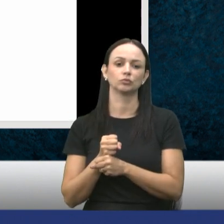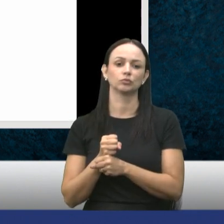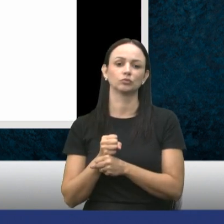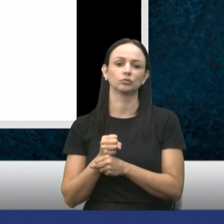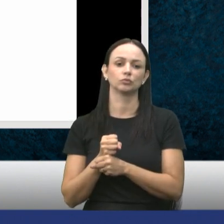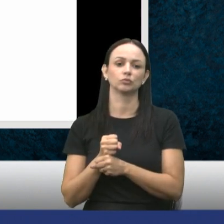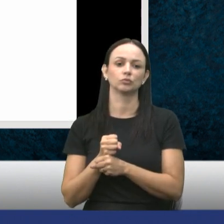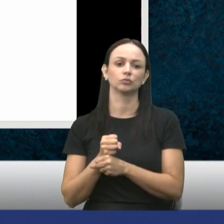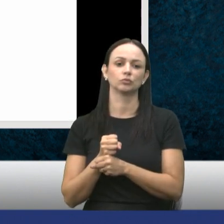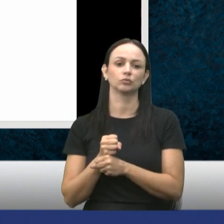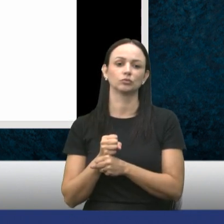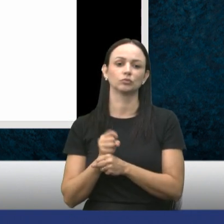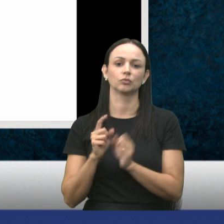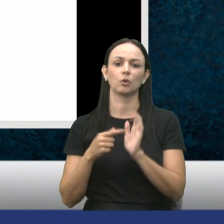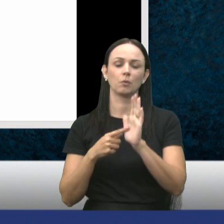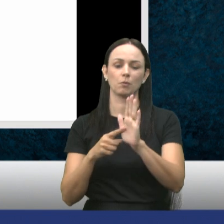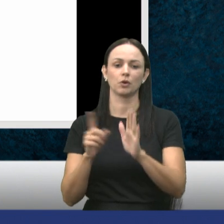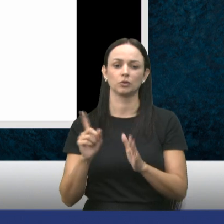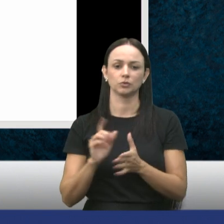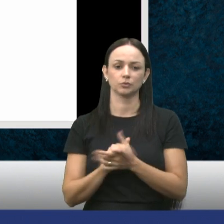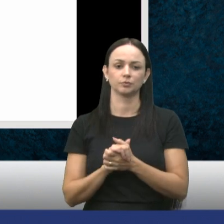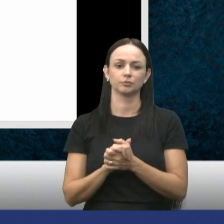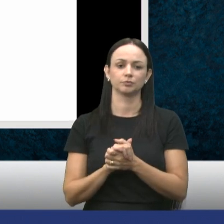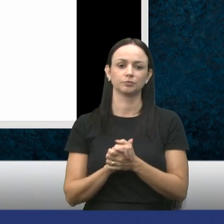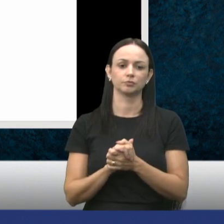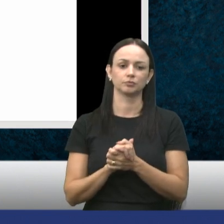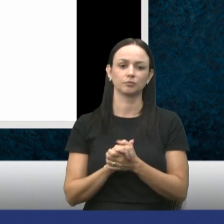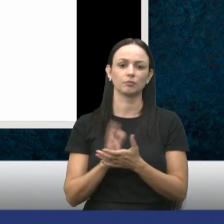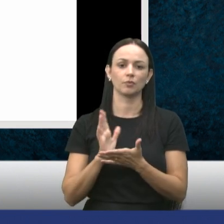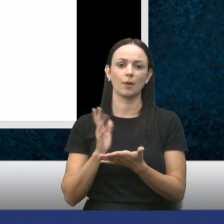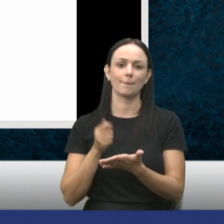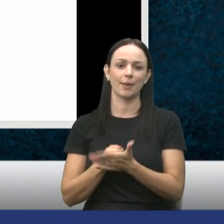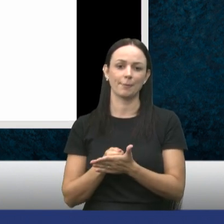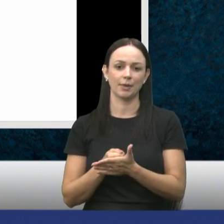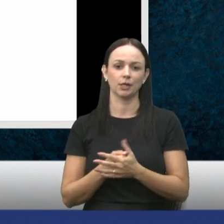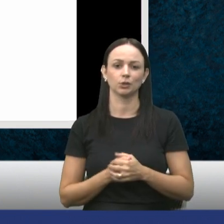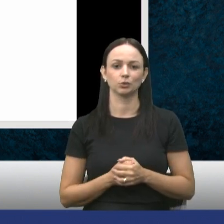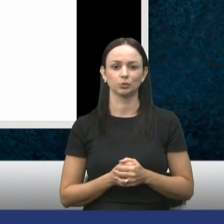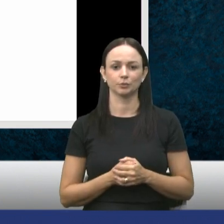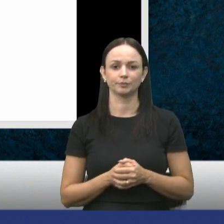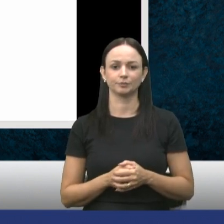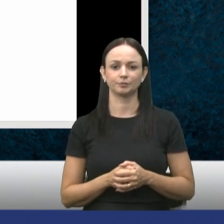é porque não está aparecendo aí saldo inicial e agora é pagamento.